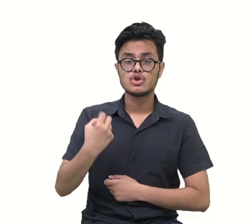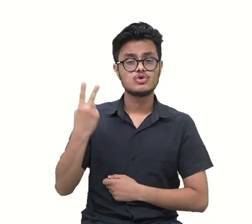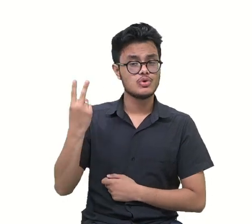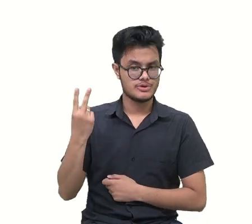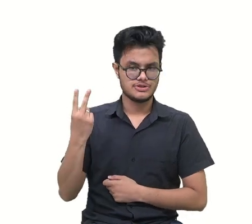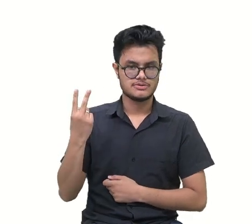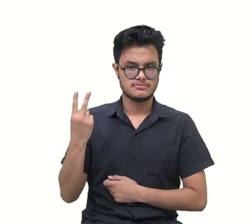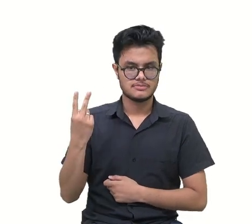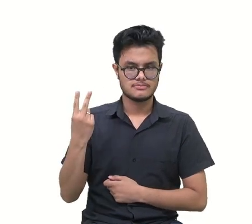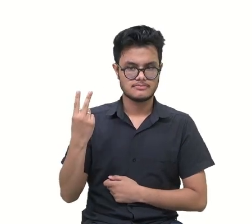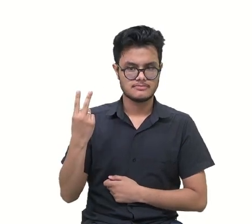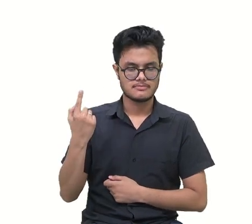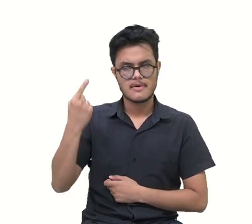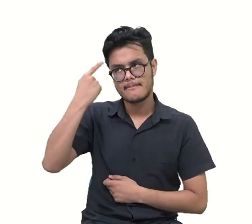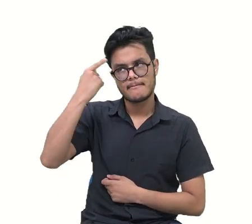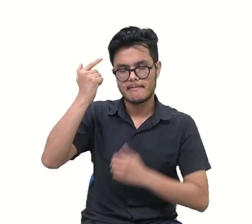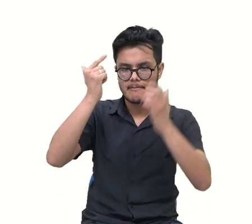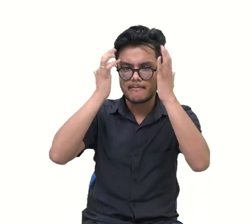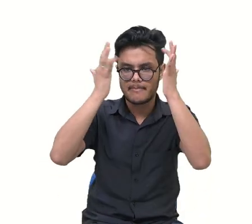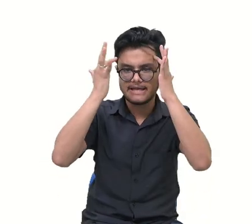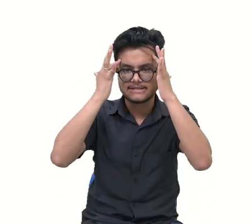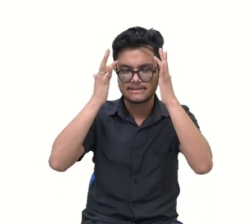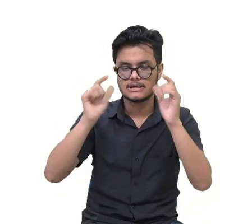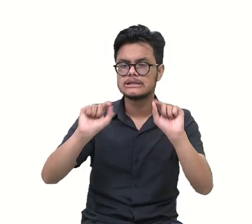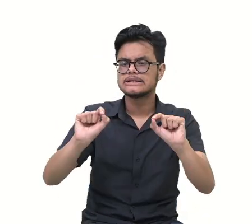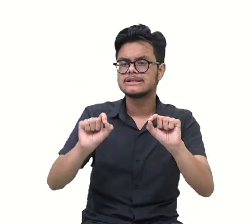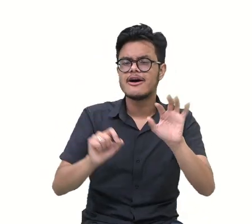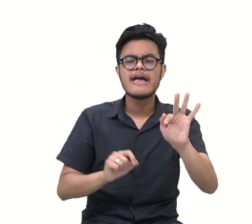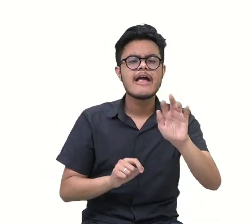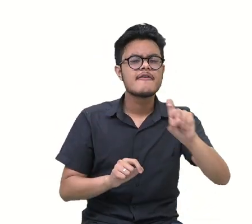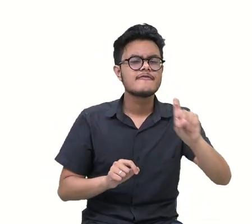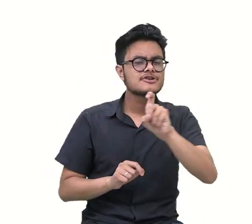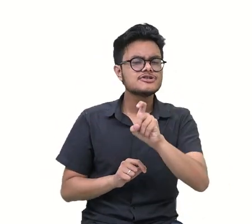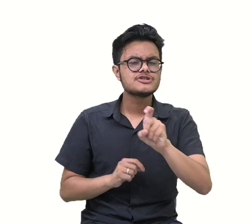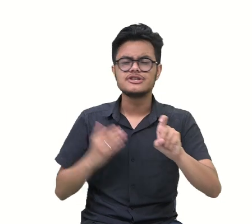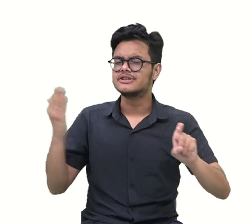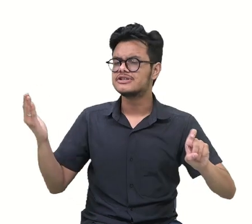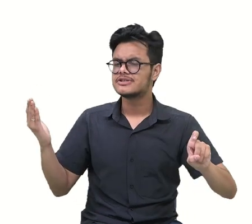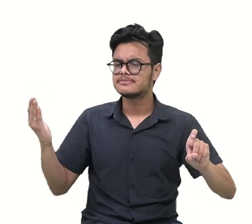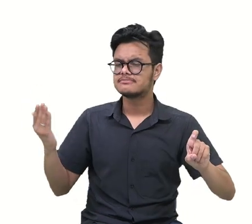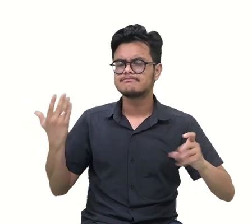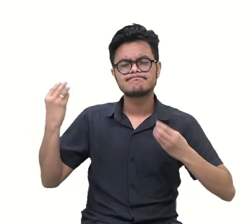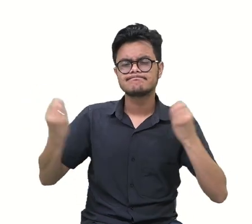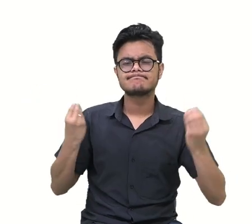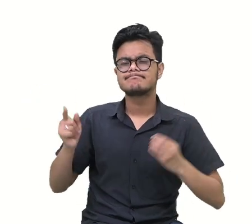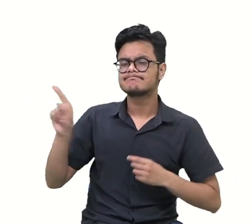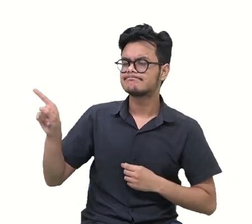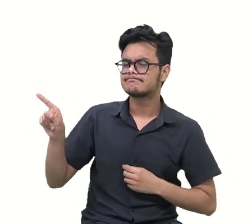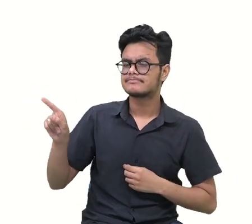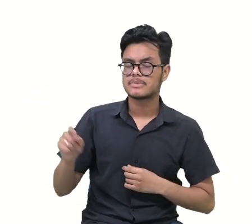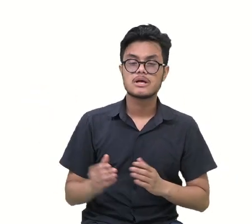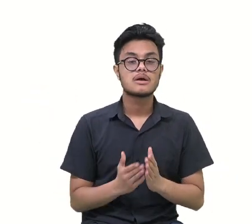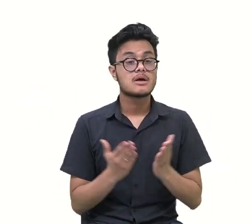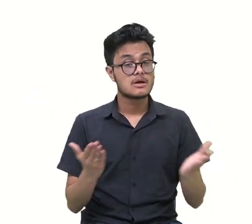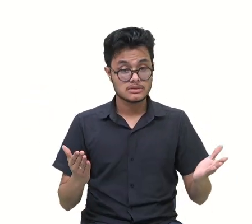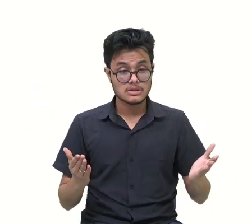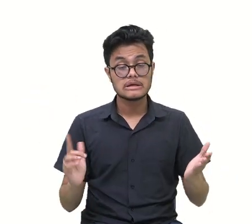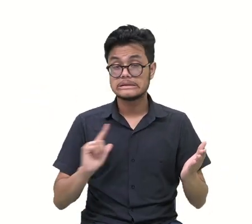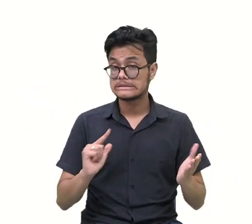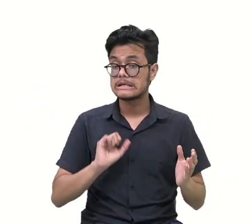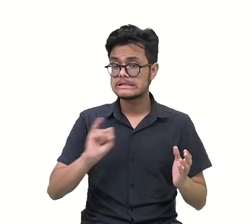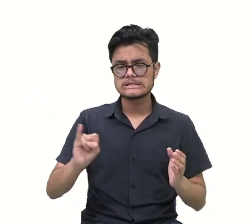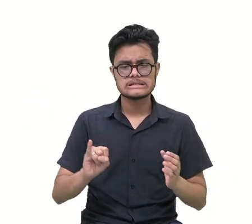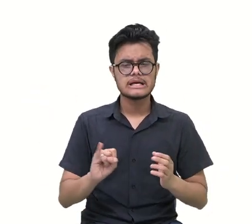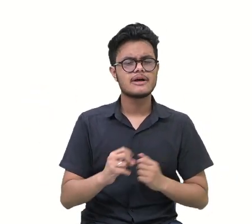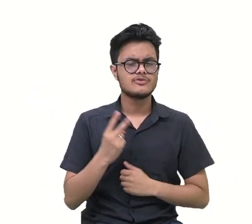2, tá? Vou colocar aqui, ó, para x igual a 2, ok? Então, onde tiver x, eu vou